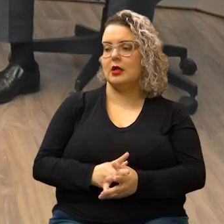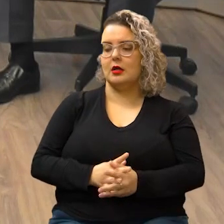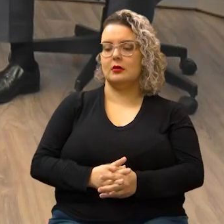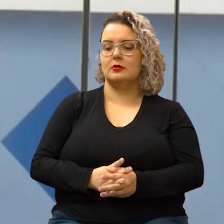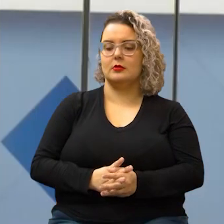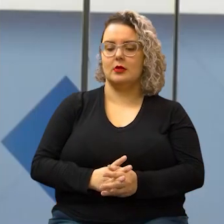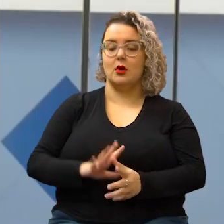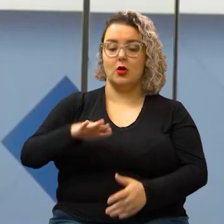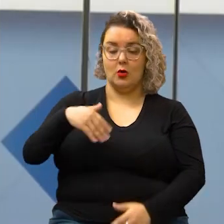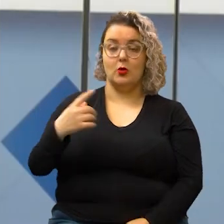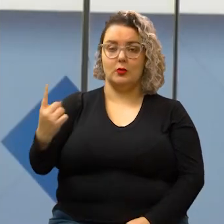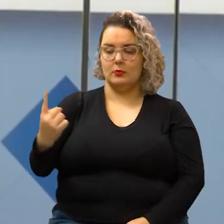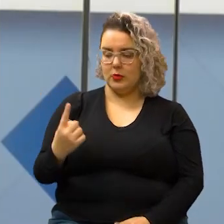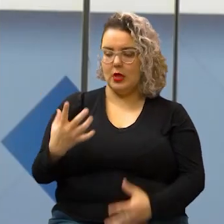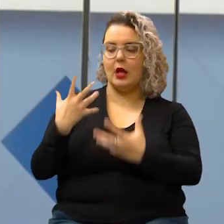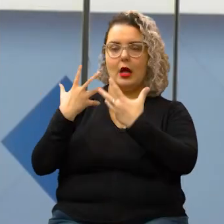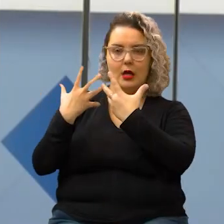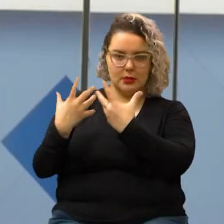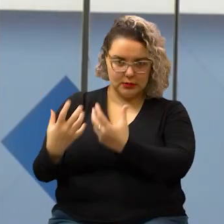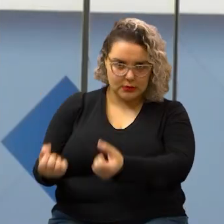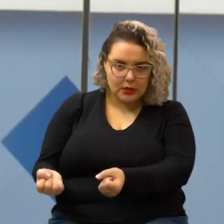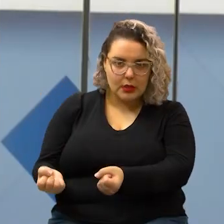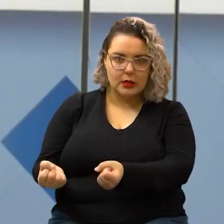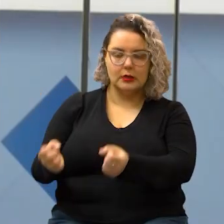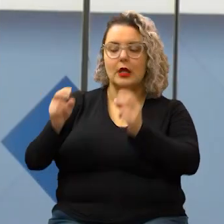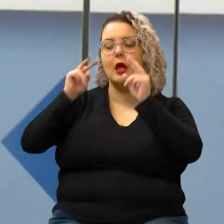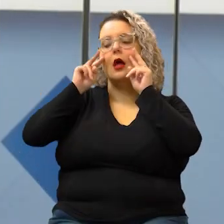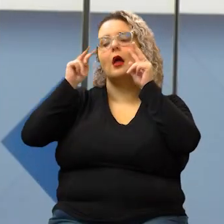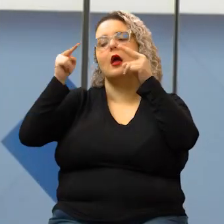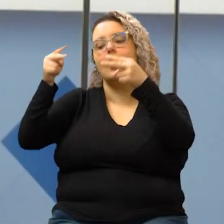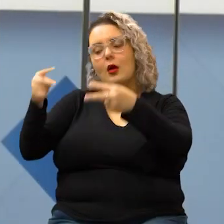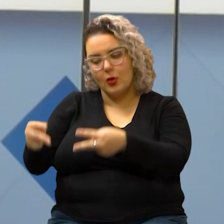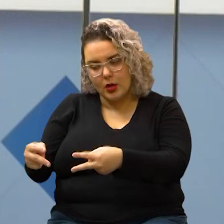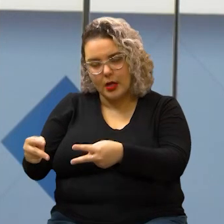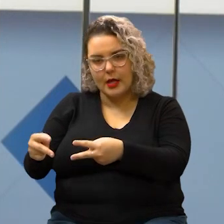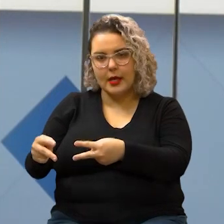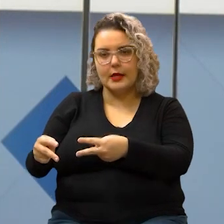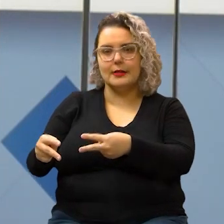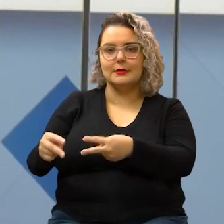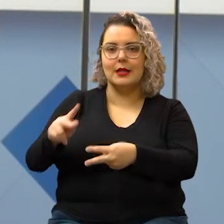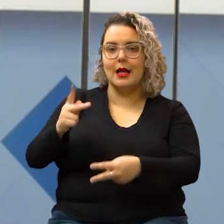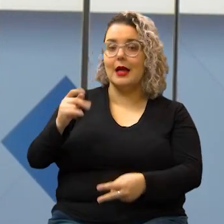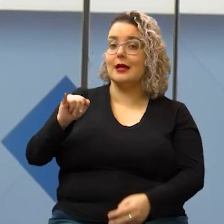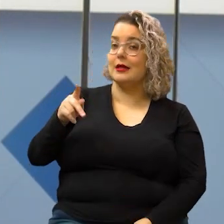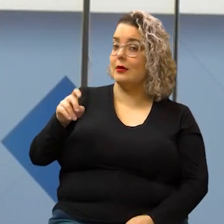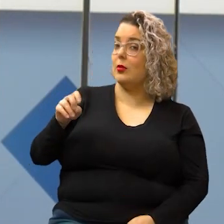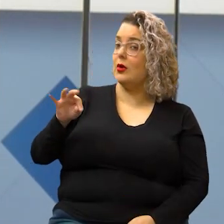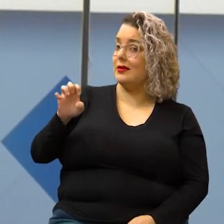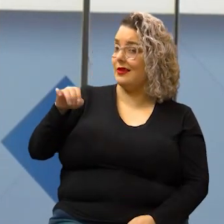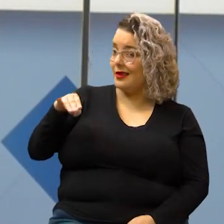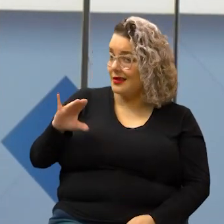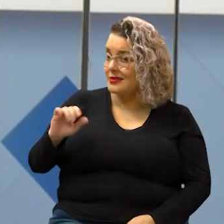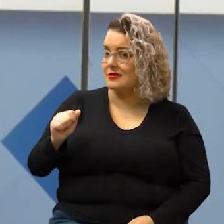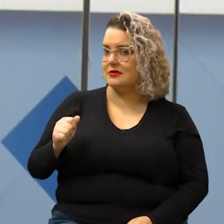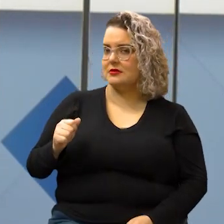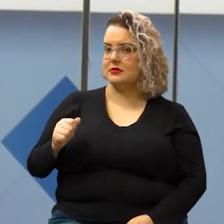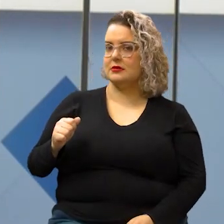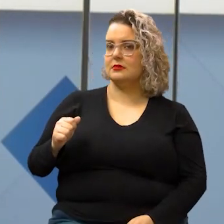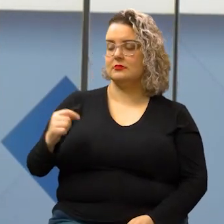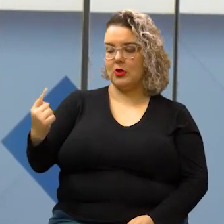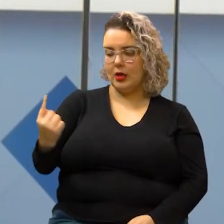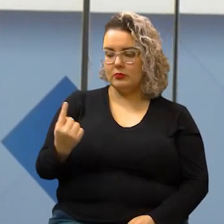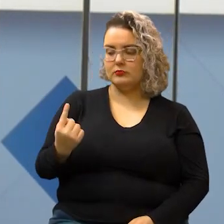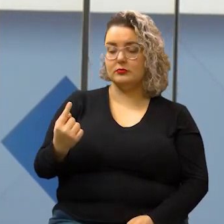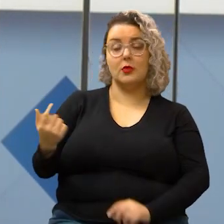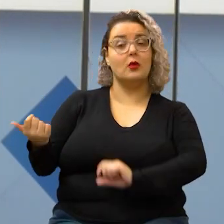quando a pessoa aceita, a pessoa reconhece a impotência dela, né, e me procura, eu costumo primeiro avaliar